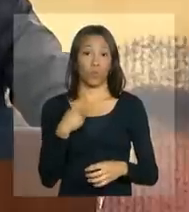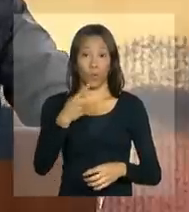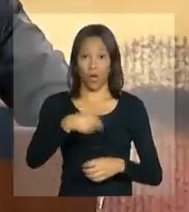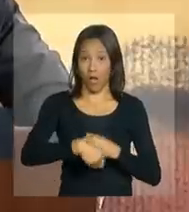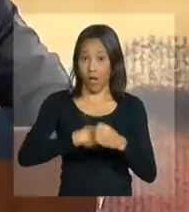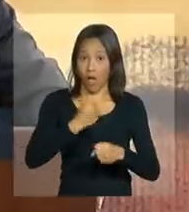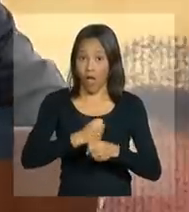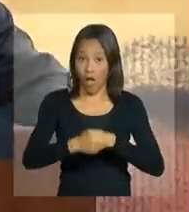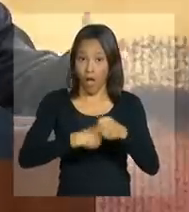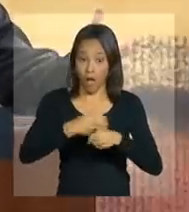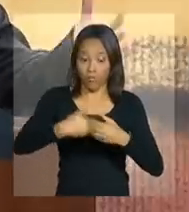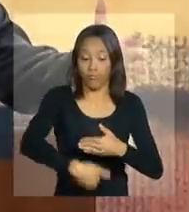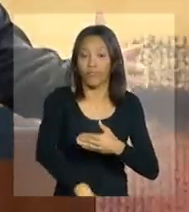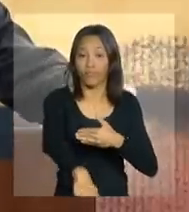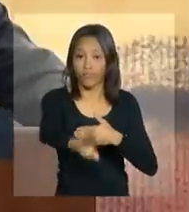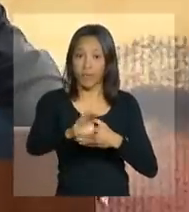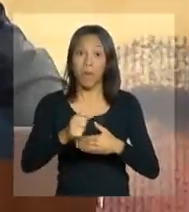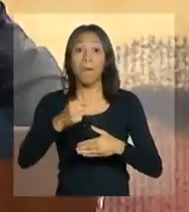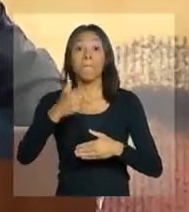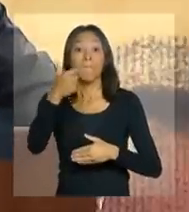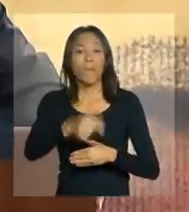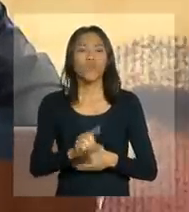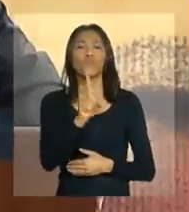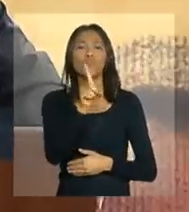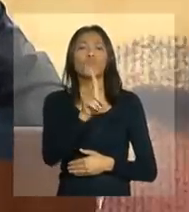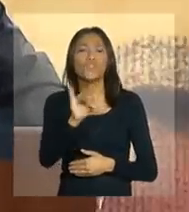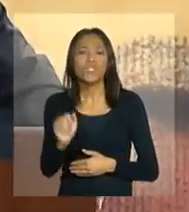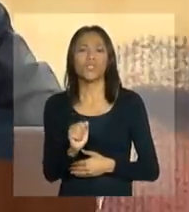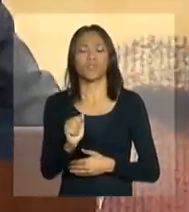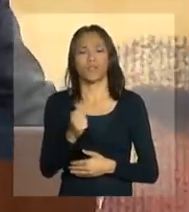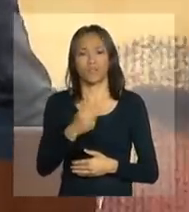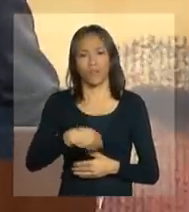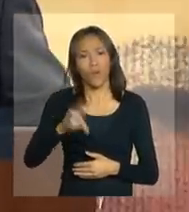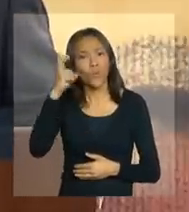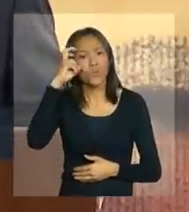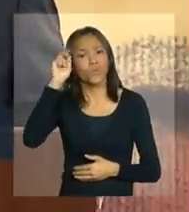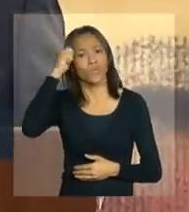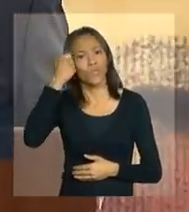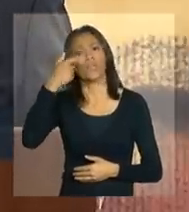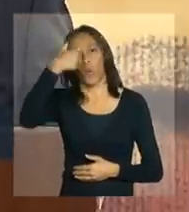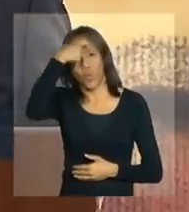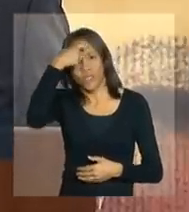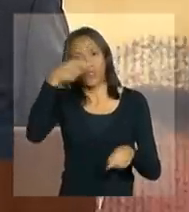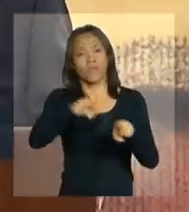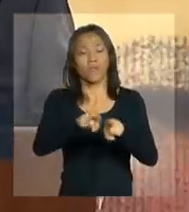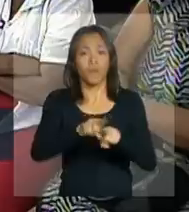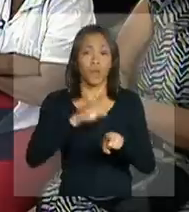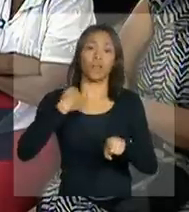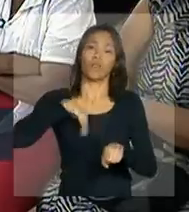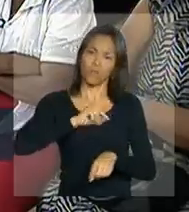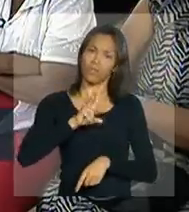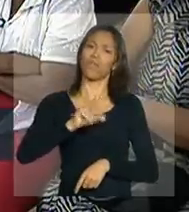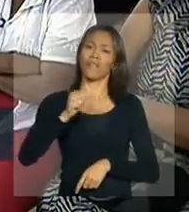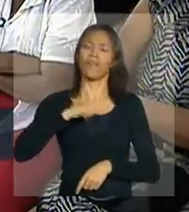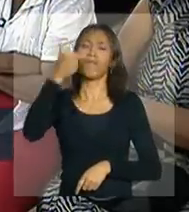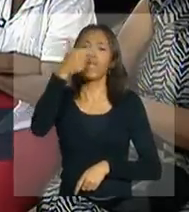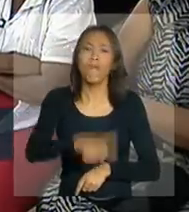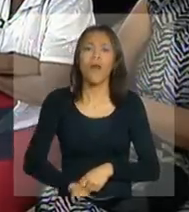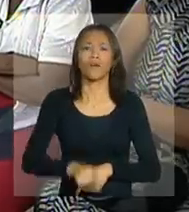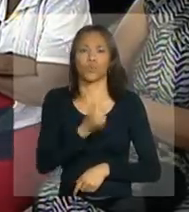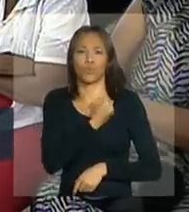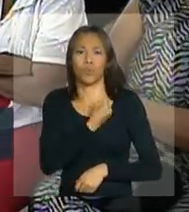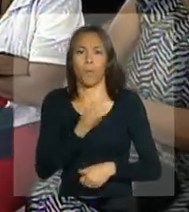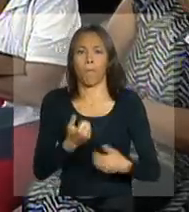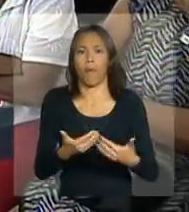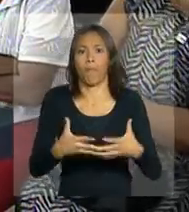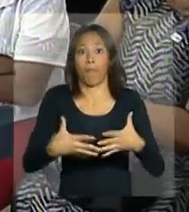quando nós estivermos comemorando Mais um Dia da Consciência Negra Eloi nós Com certeza teremos um número maior de